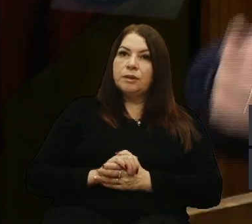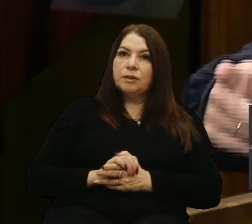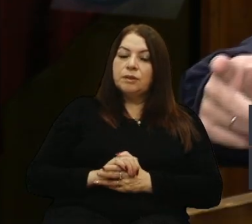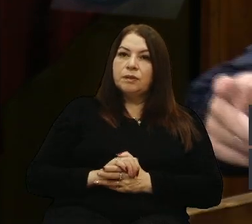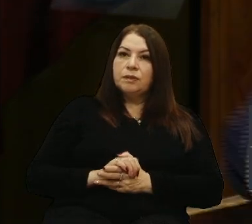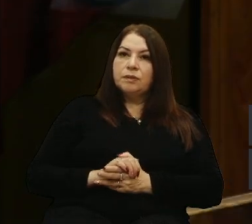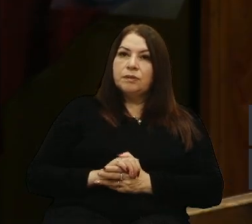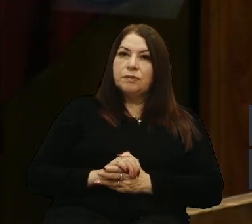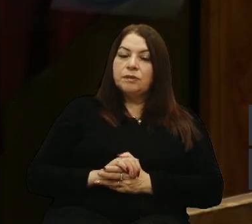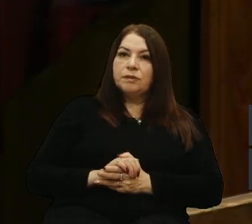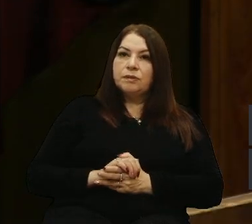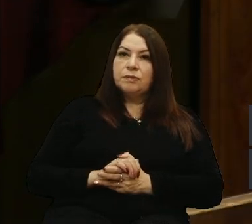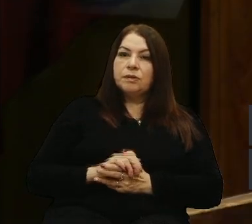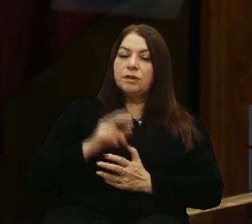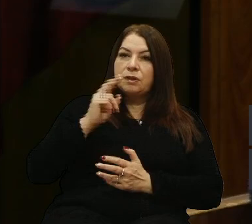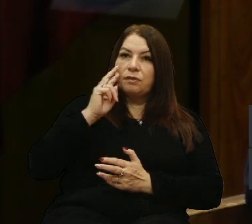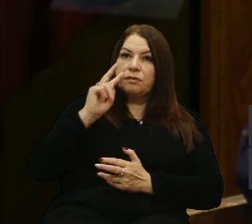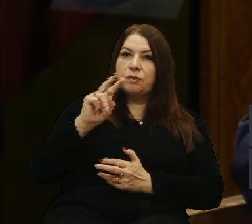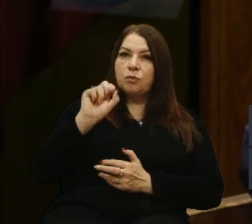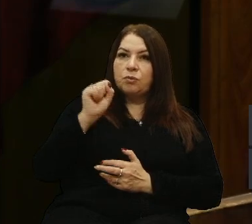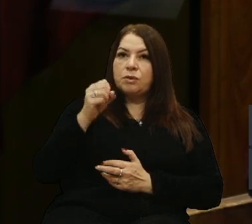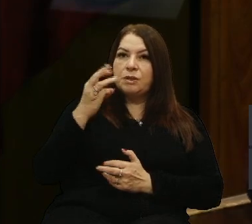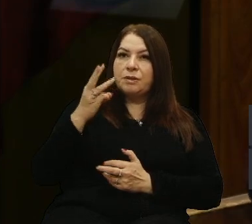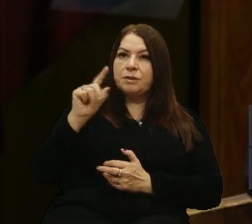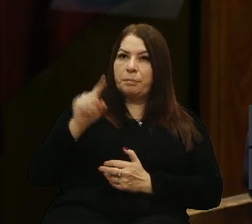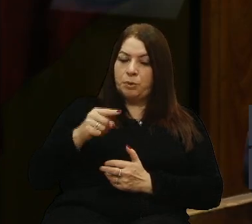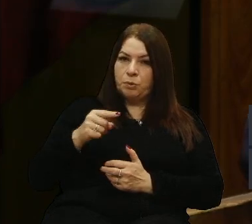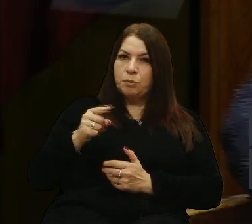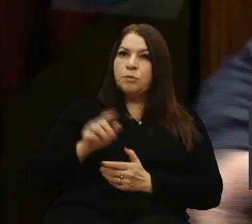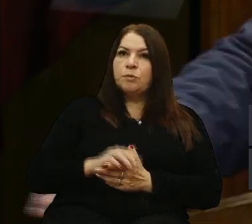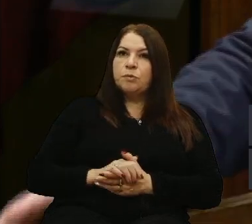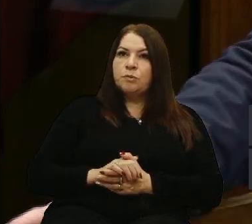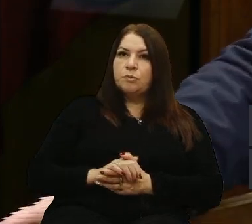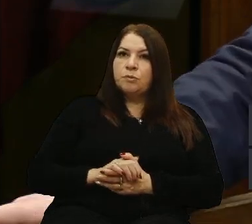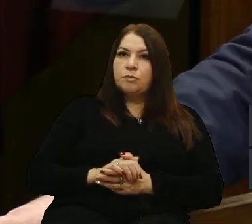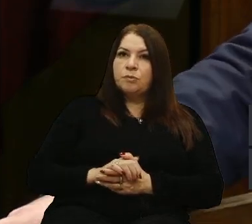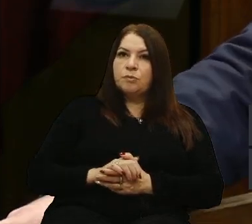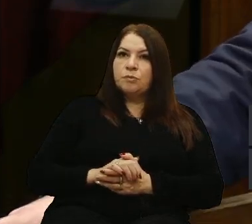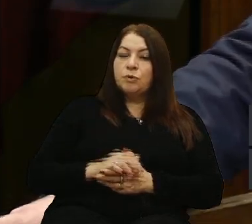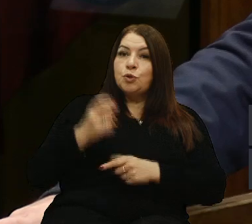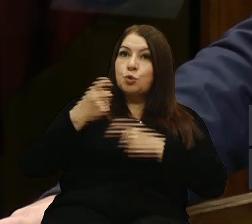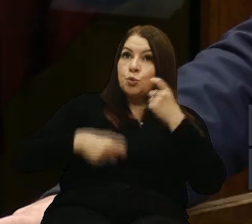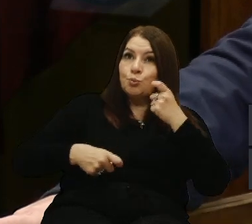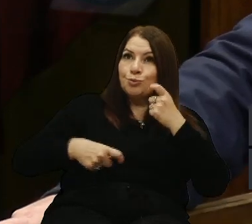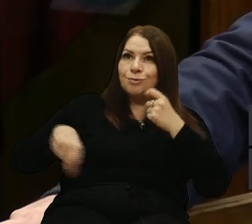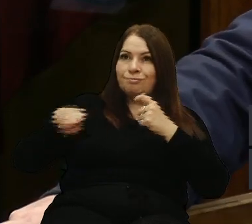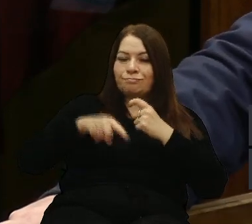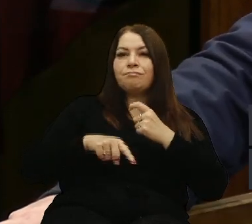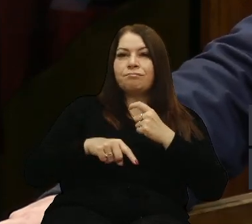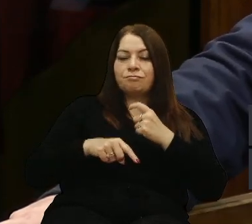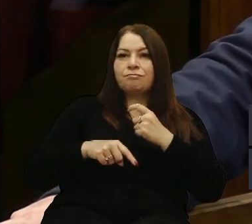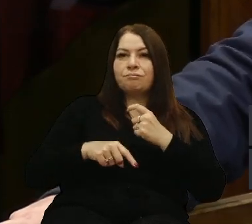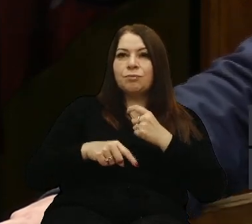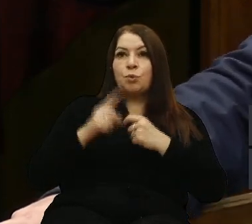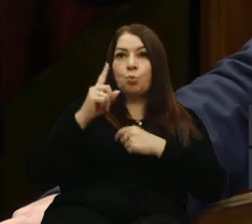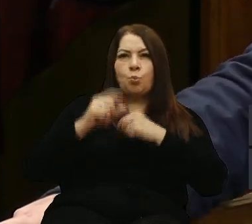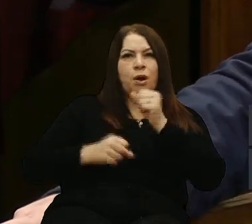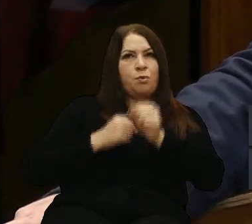que vê 83 mil casos de estupro em um